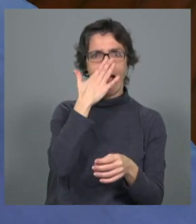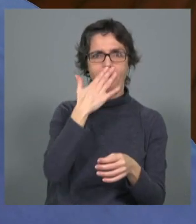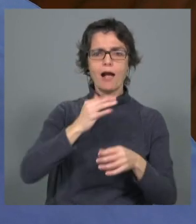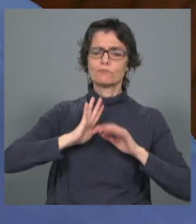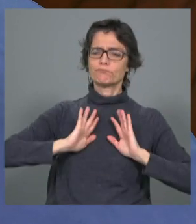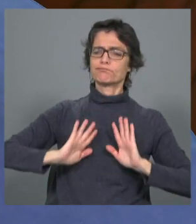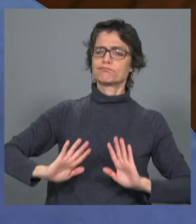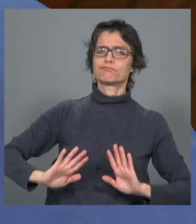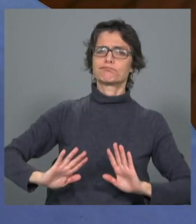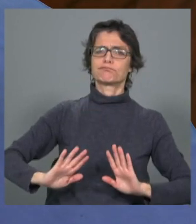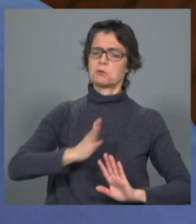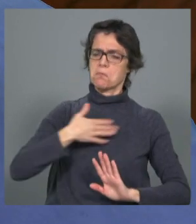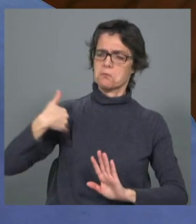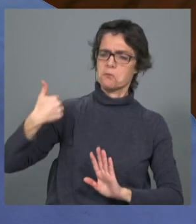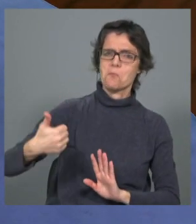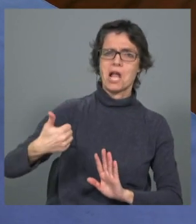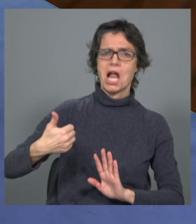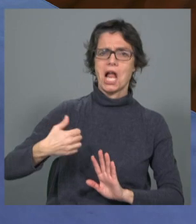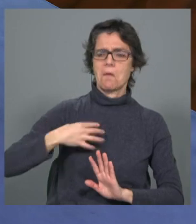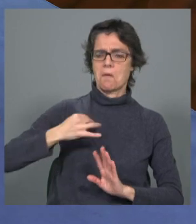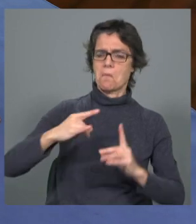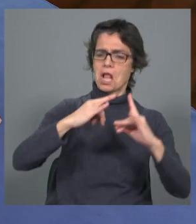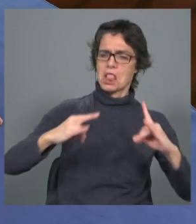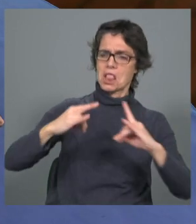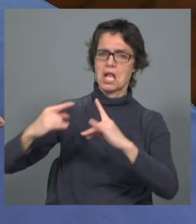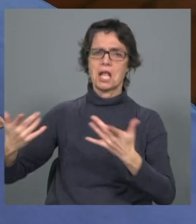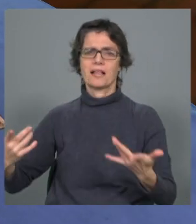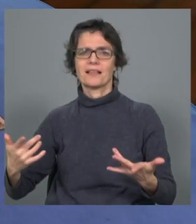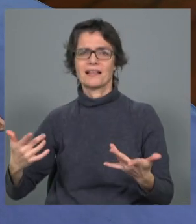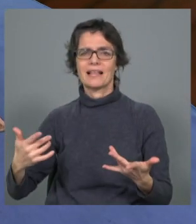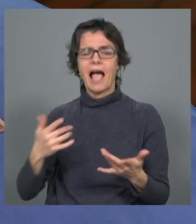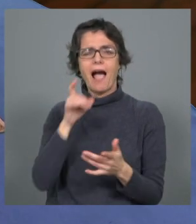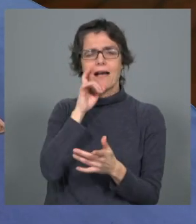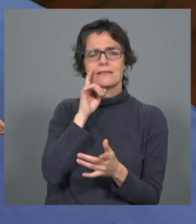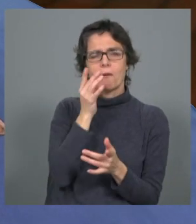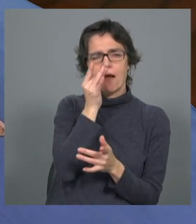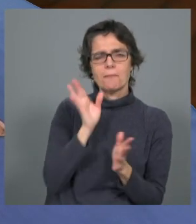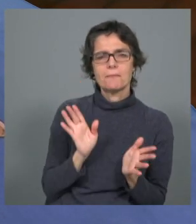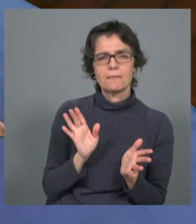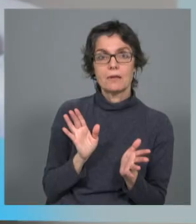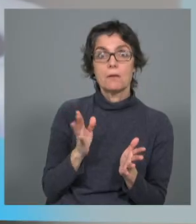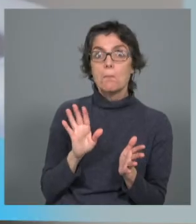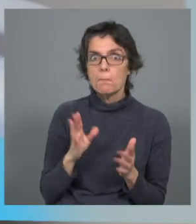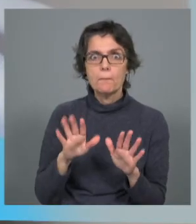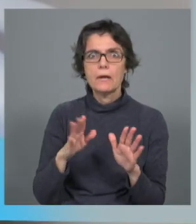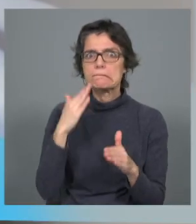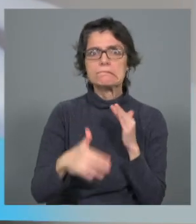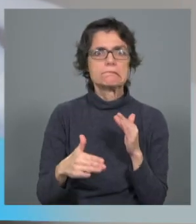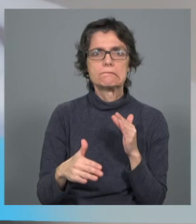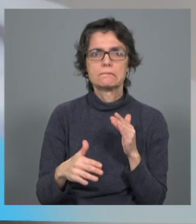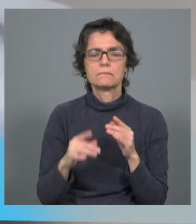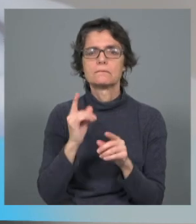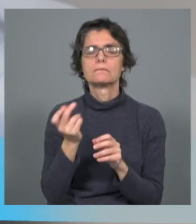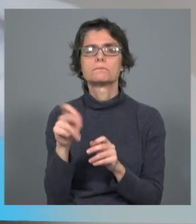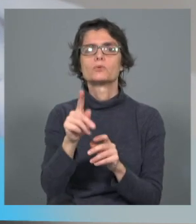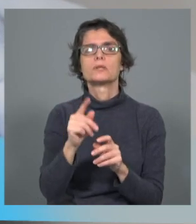confortável, onde estamos numa certa segurança, onde as coisas parecem estar melhor. e de repente não é essa a postura de Jesus. Não,